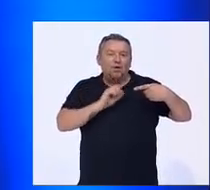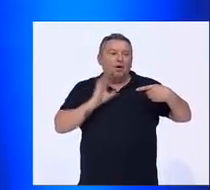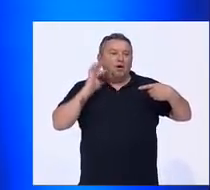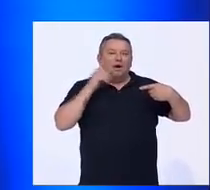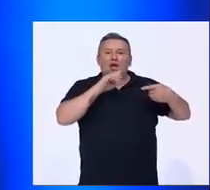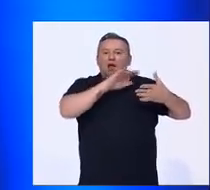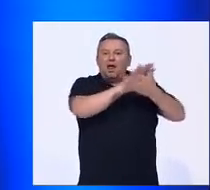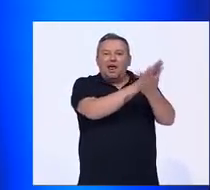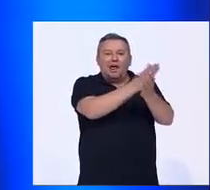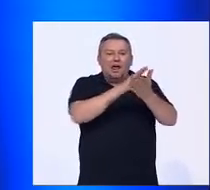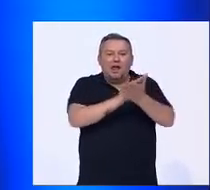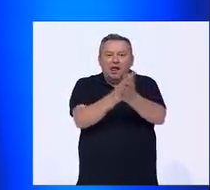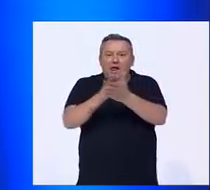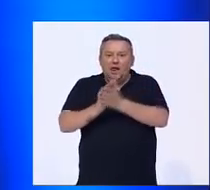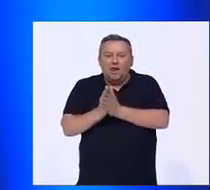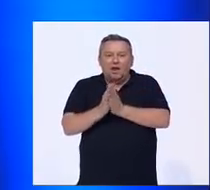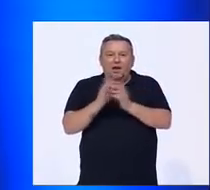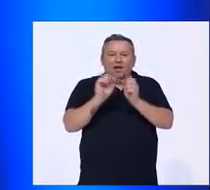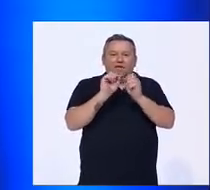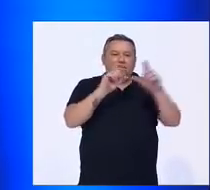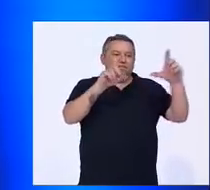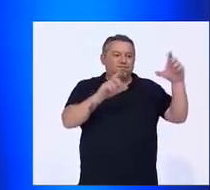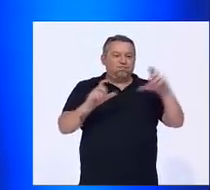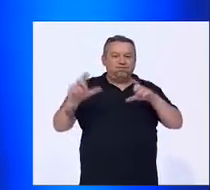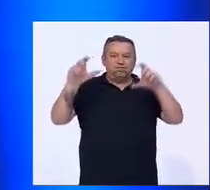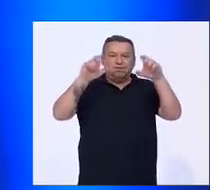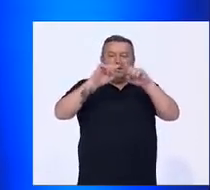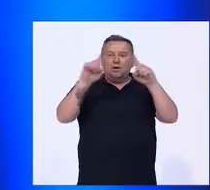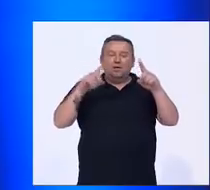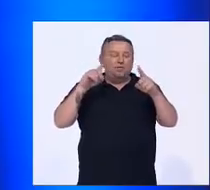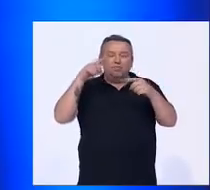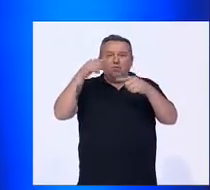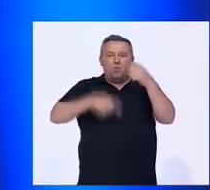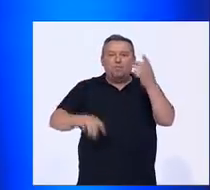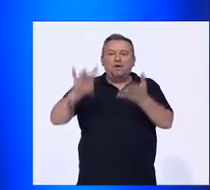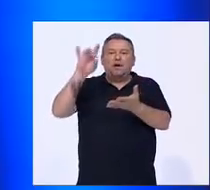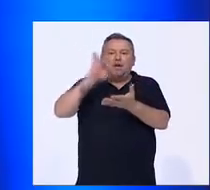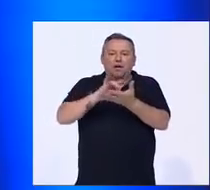Ele vem cá e faz imagens, coisas que não conferem com a realidade. Eles